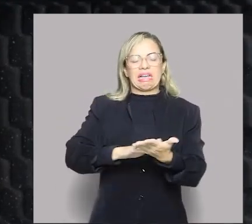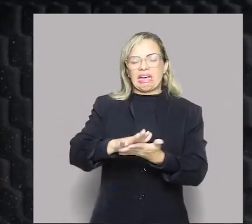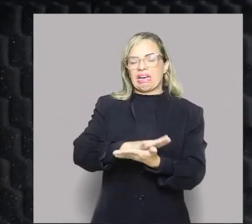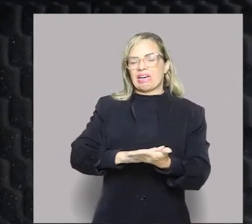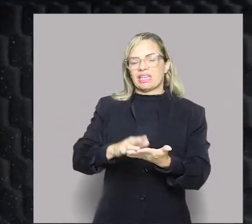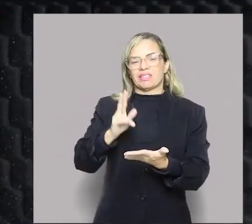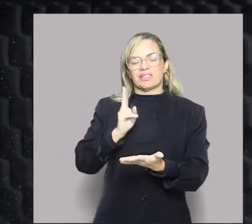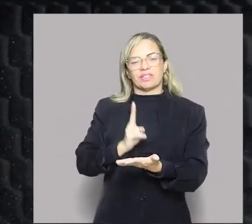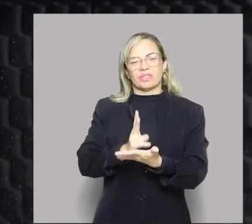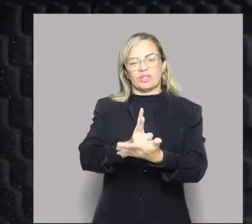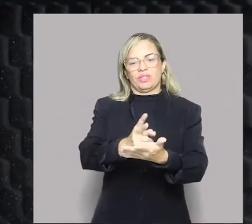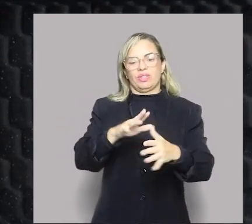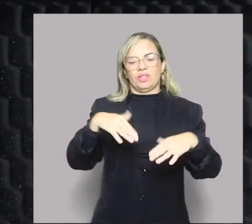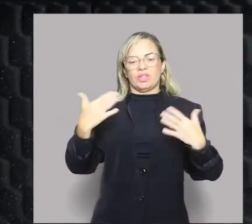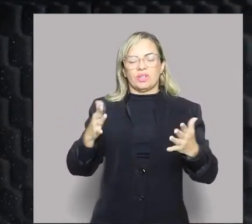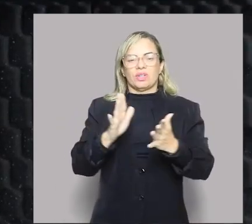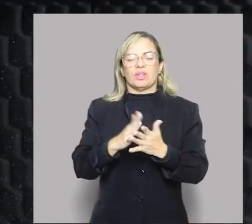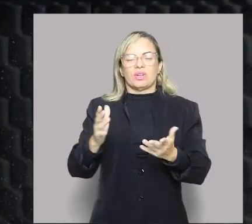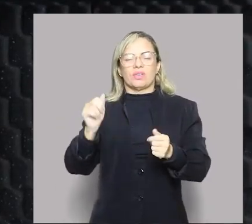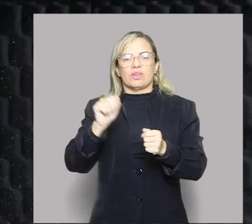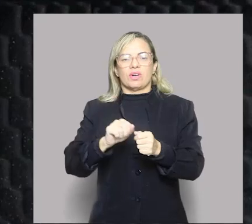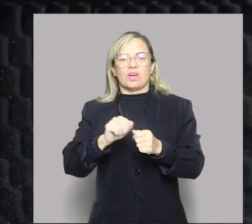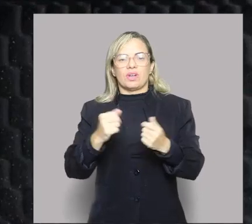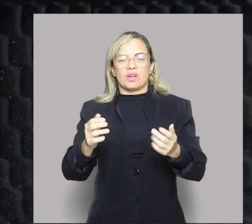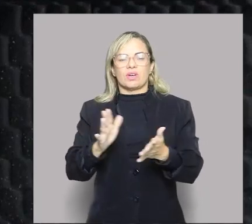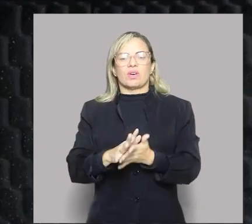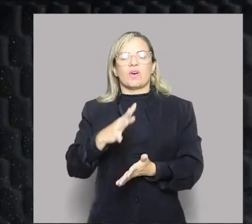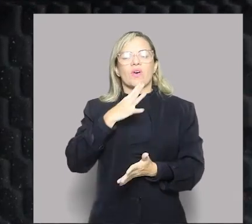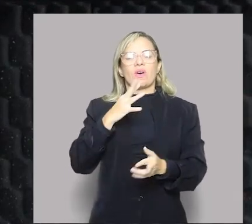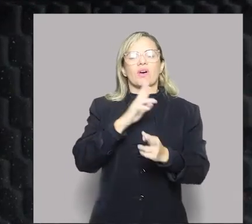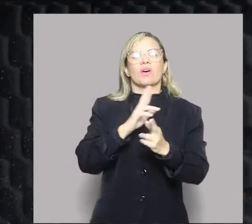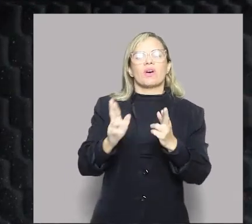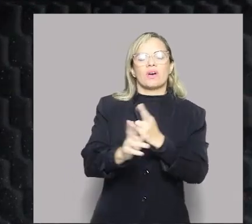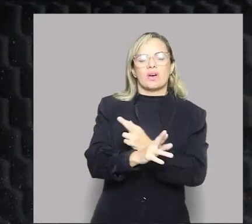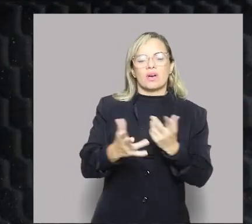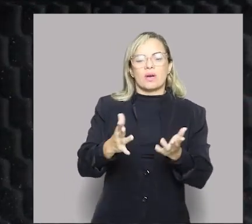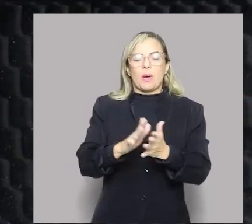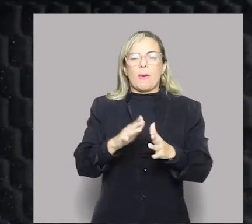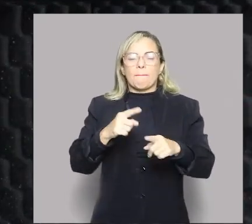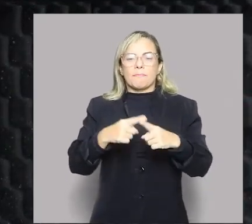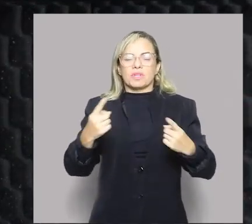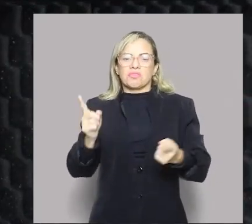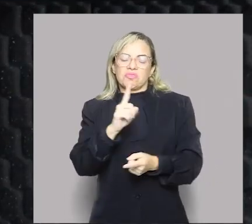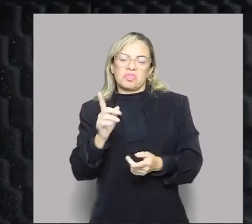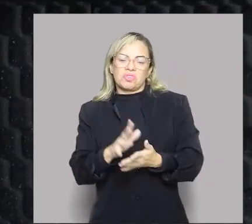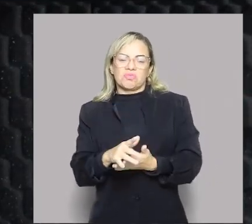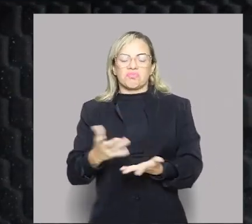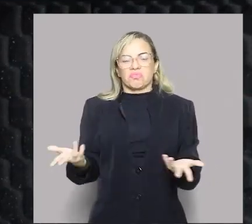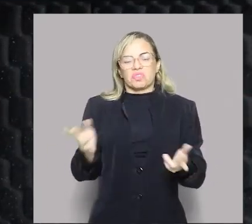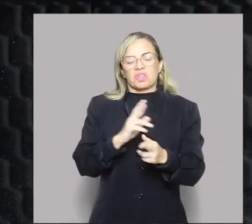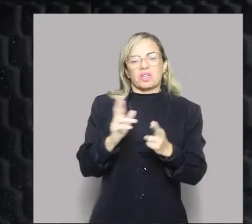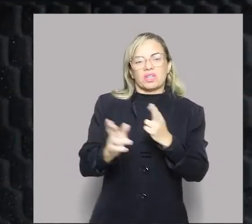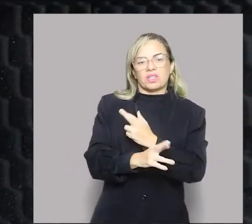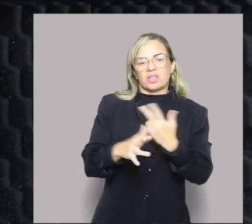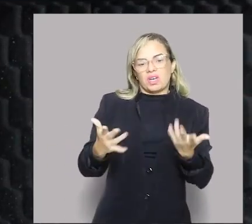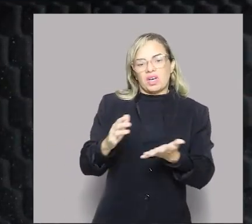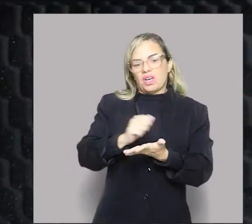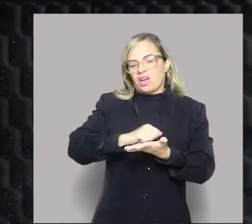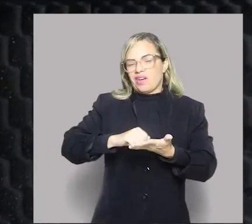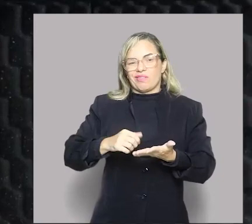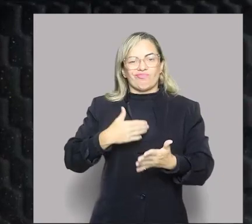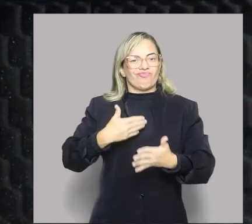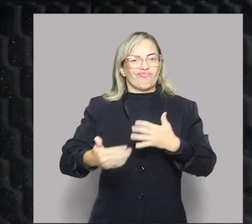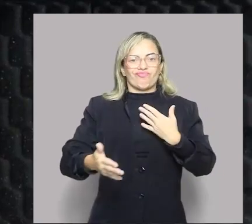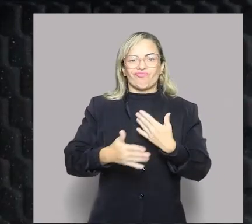fizer relação, se isso não fizer a verdadeira associação, a minha redação, ela simplesmente não funciona. Lísia, em